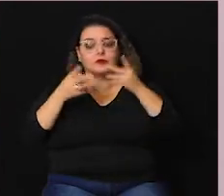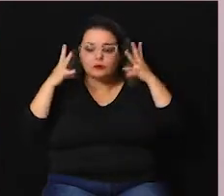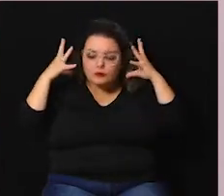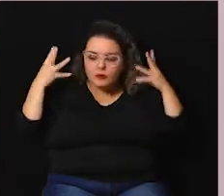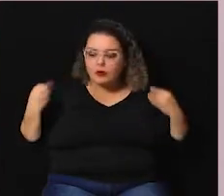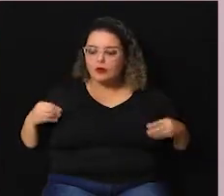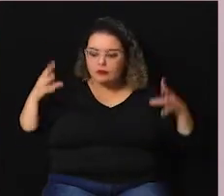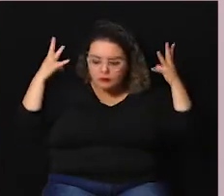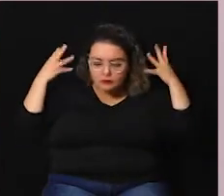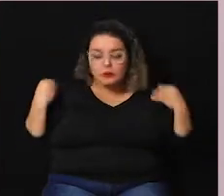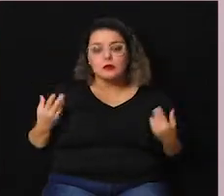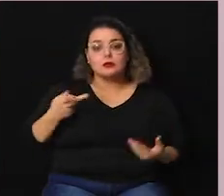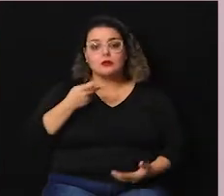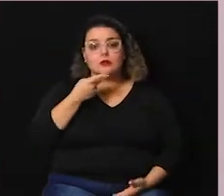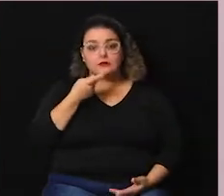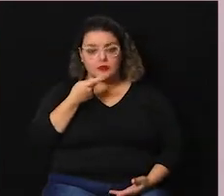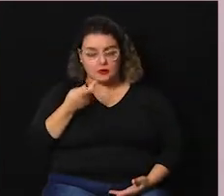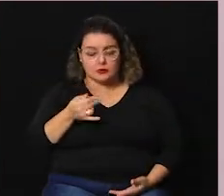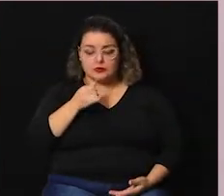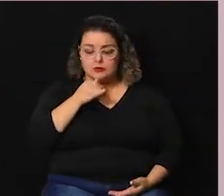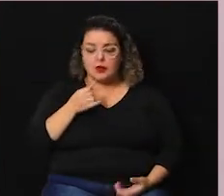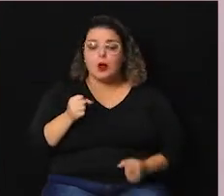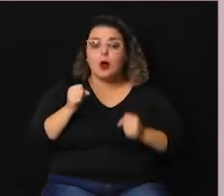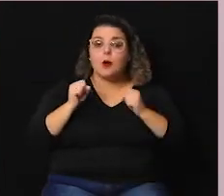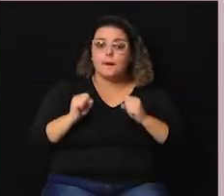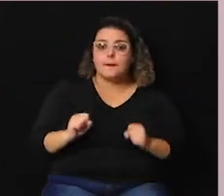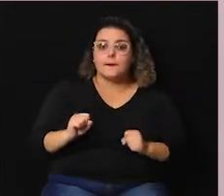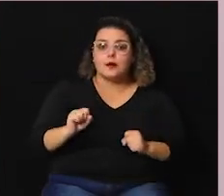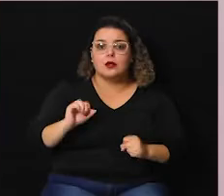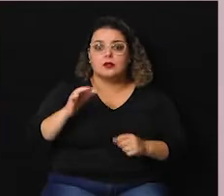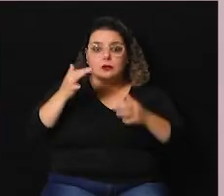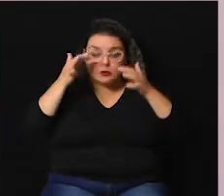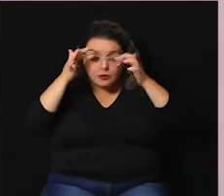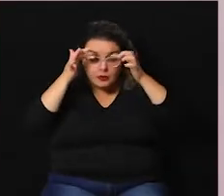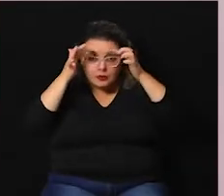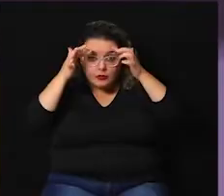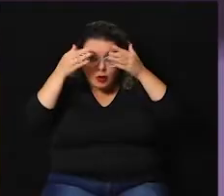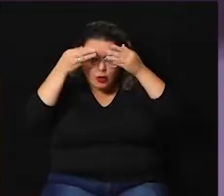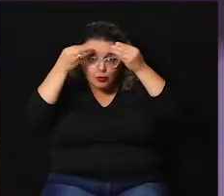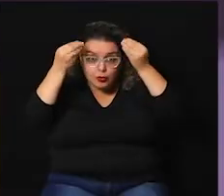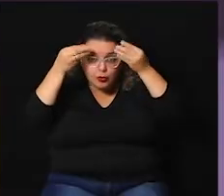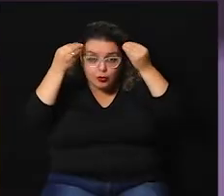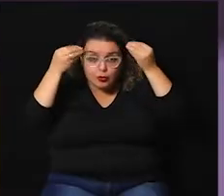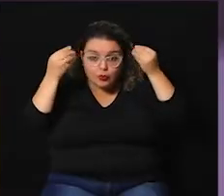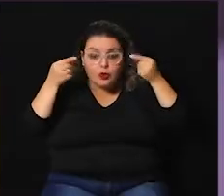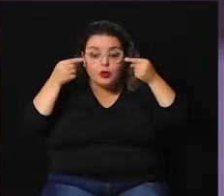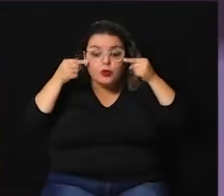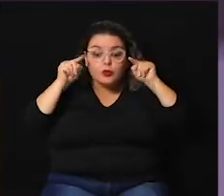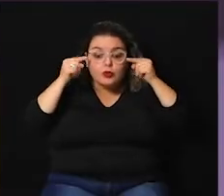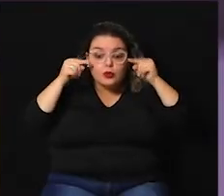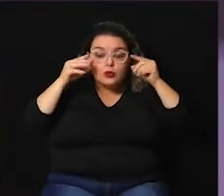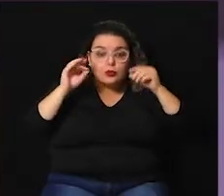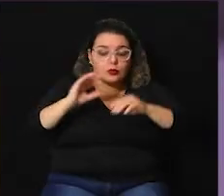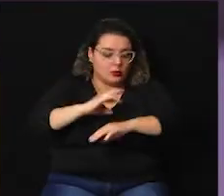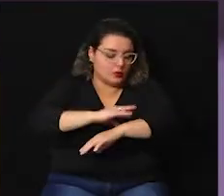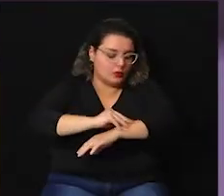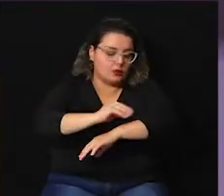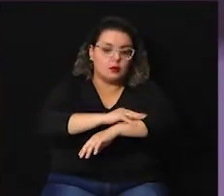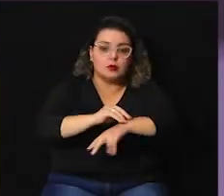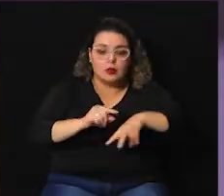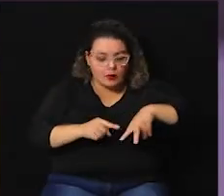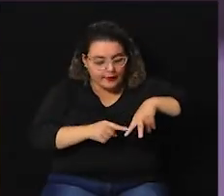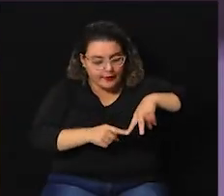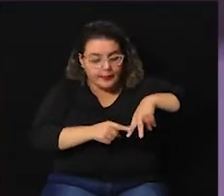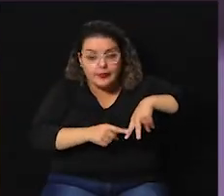dando esse exemplo, mas o senhor tinha dito também, pode cair os pelos da sobrancelha, pode também atingir os pelos do braço, da